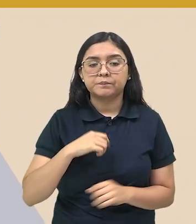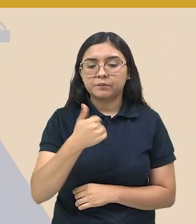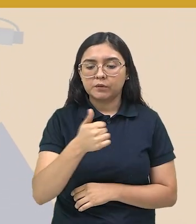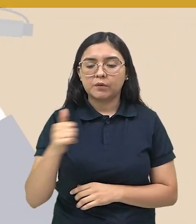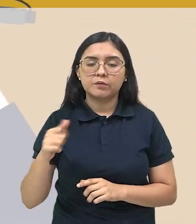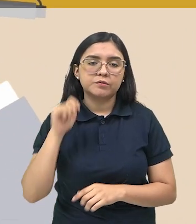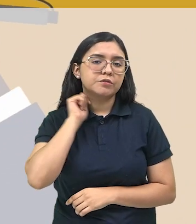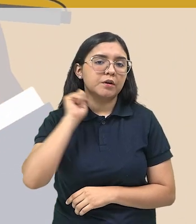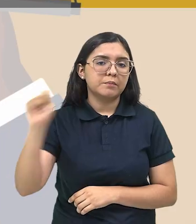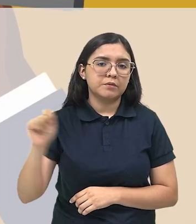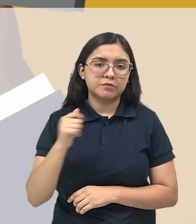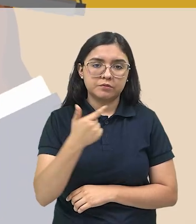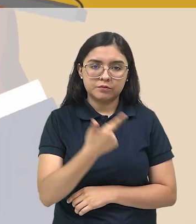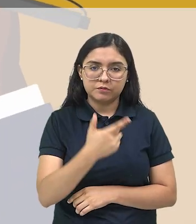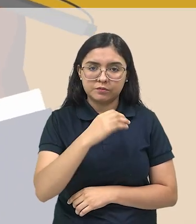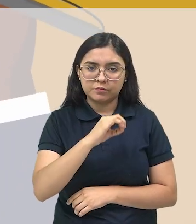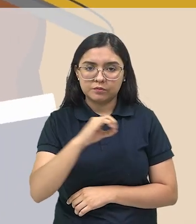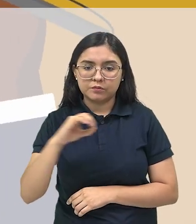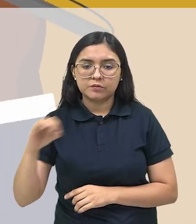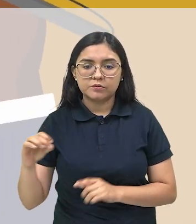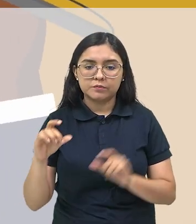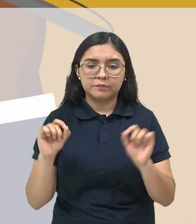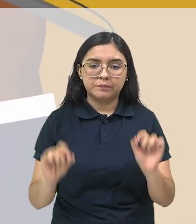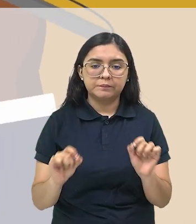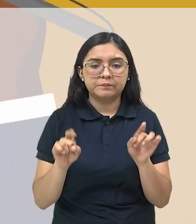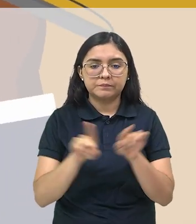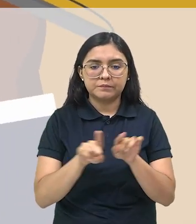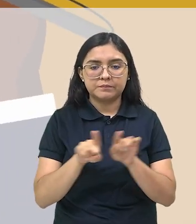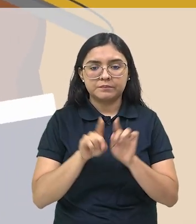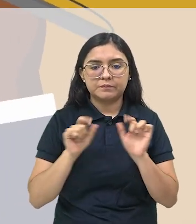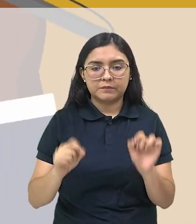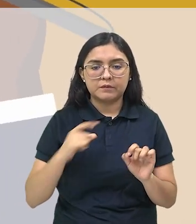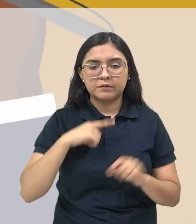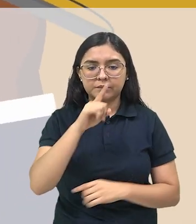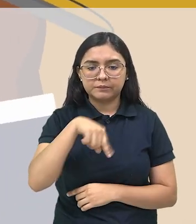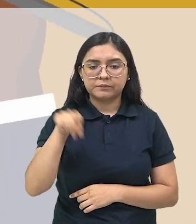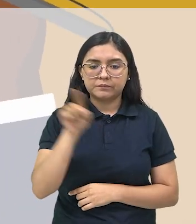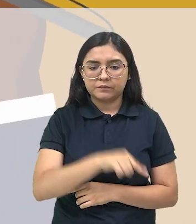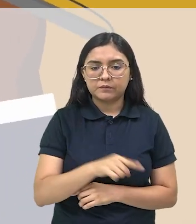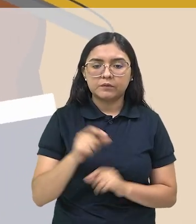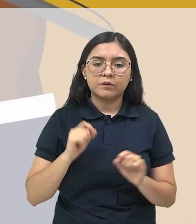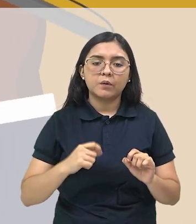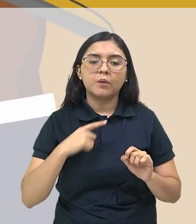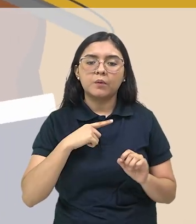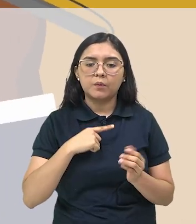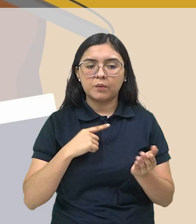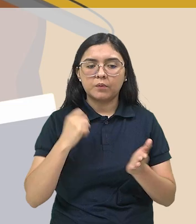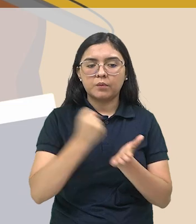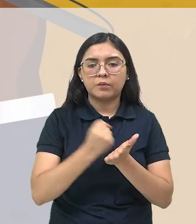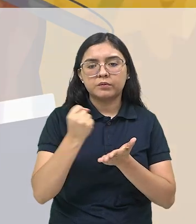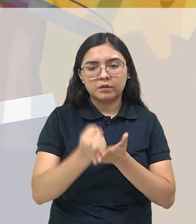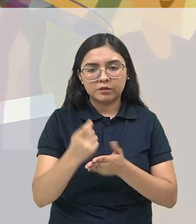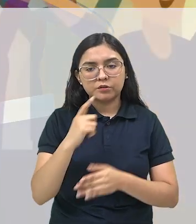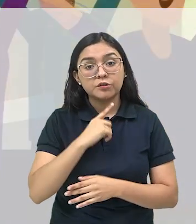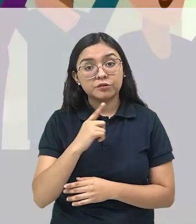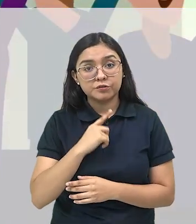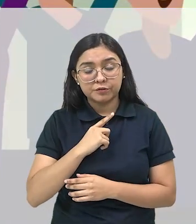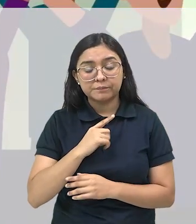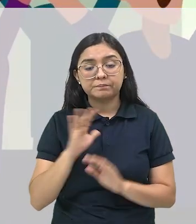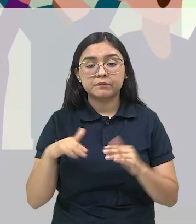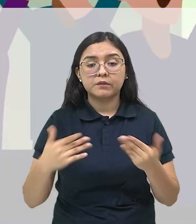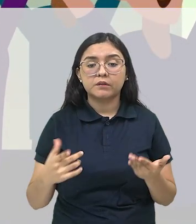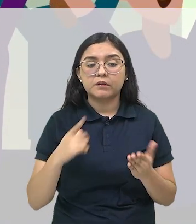abril de 2000, o governo de Cochabamba finalmente cancelou o contrato que tinha com a Bechtel. E aí,